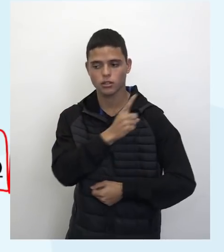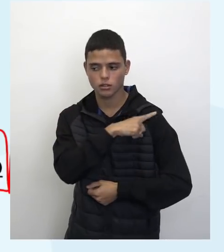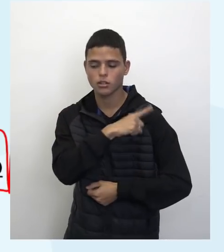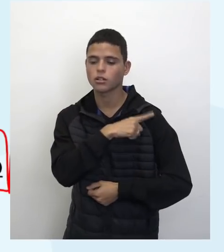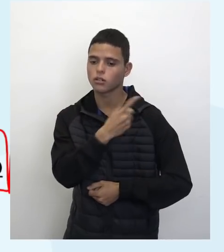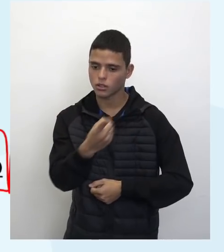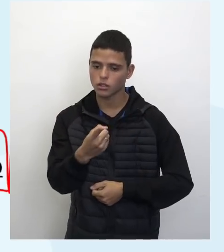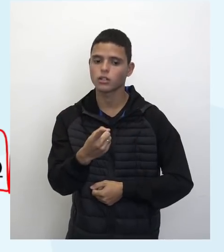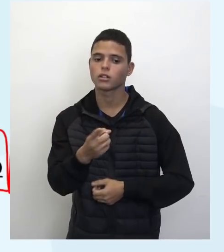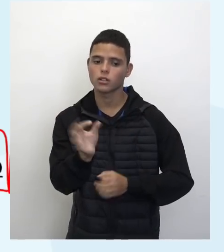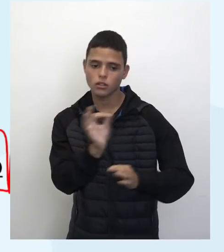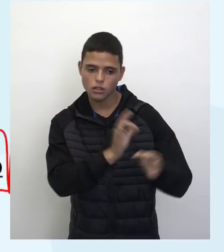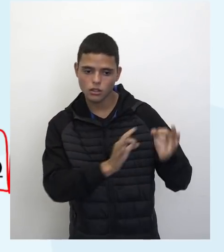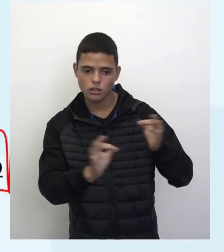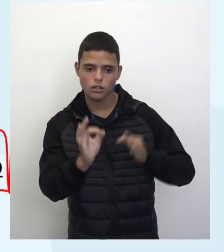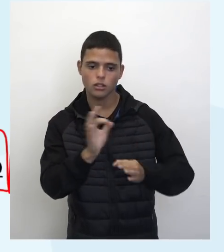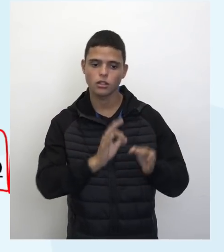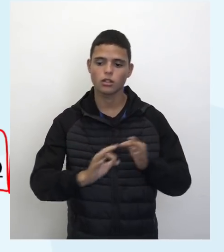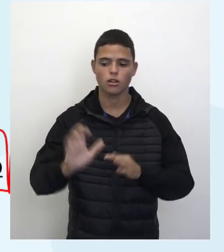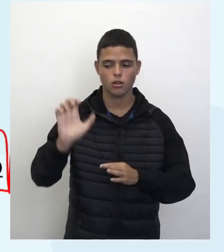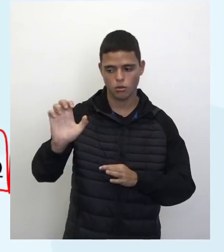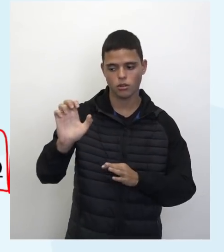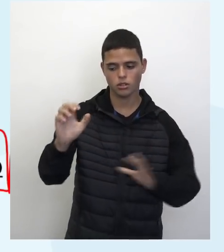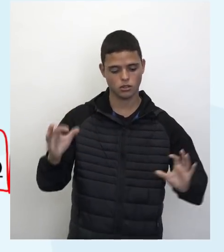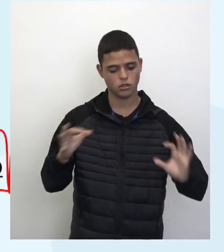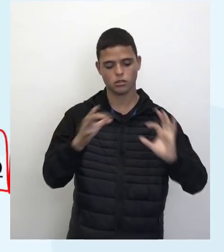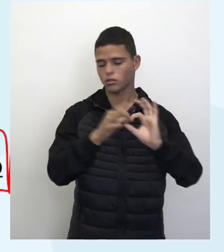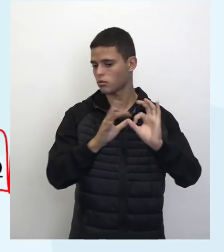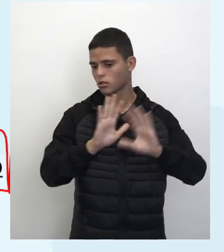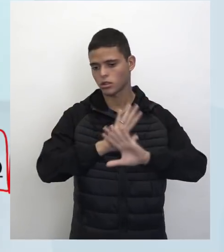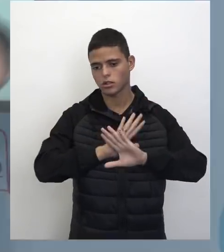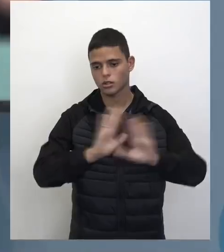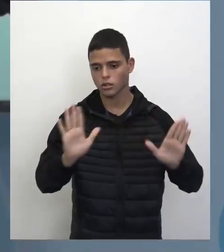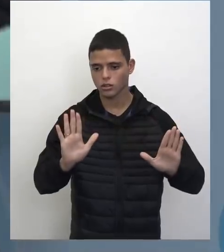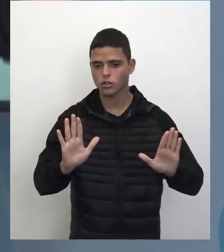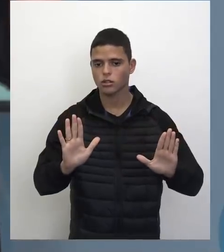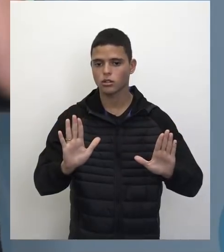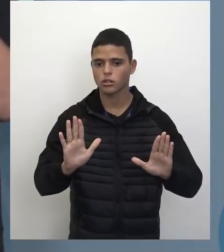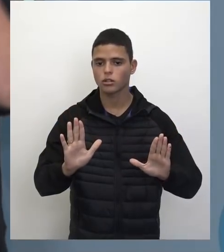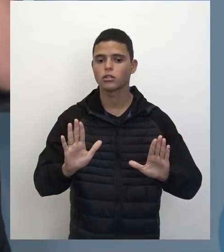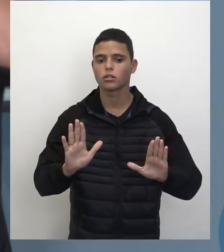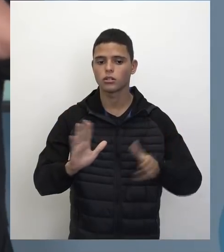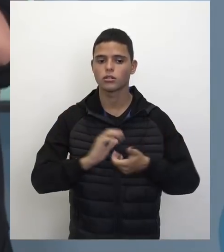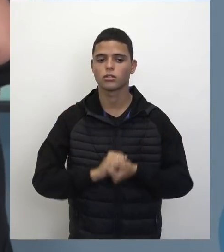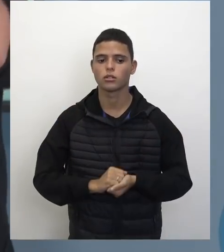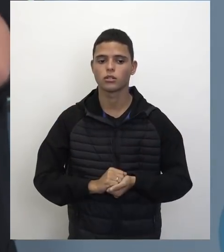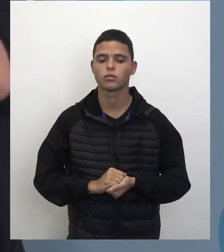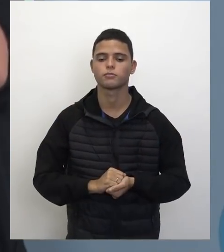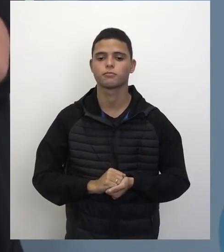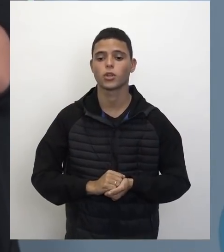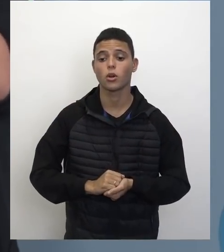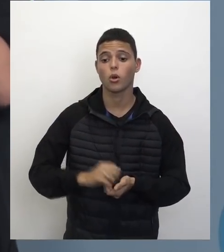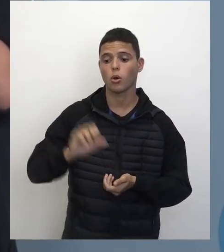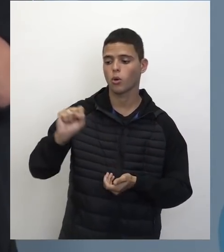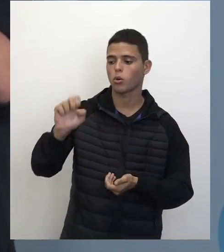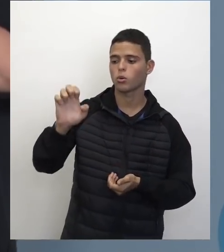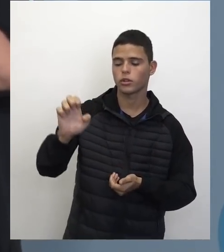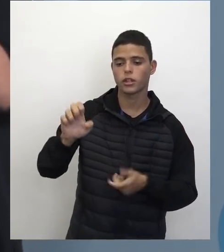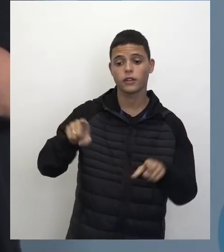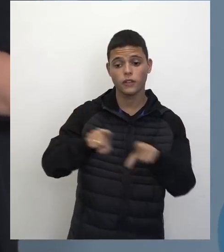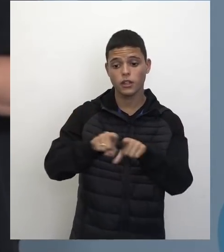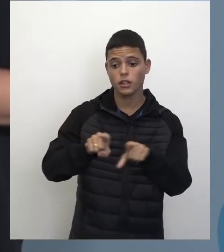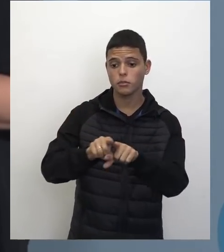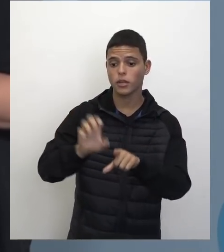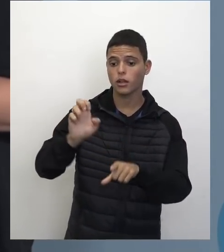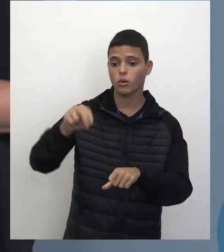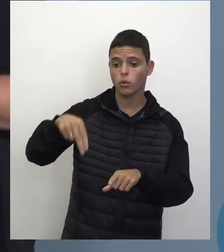essas relações, né? Esse e só tá juntando duas frases, né? O se e o então vão fazer ali frases ficarem